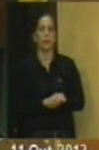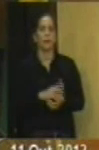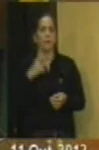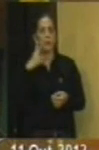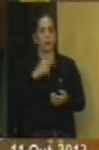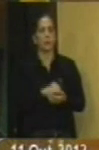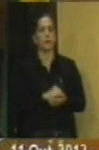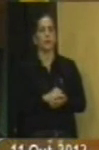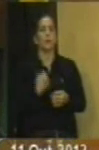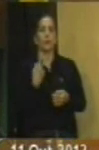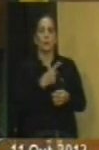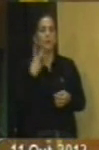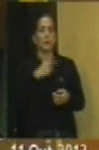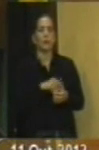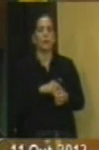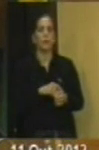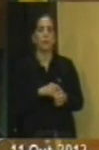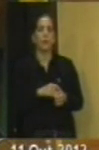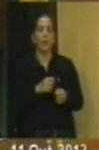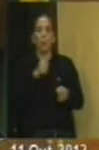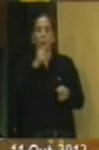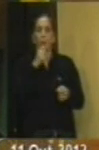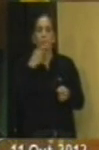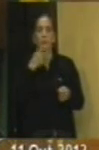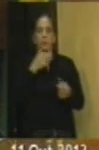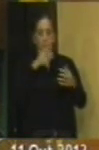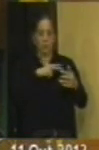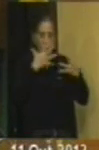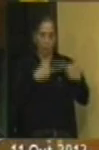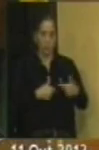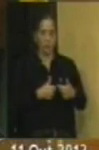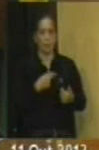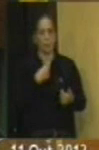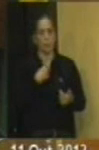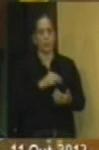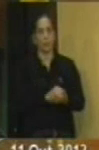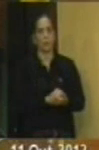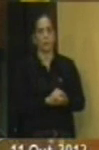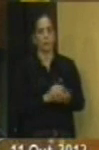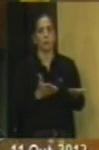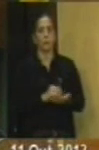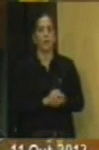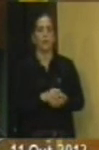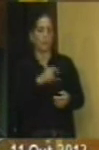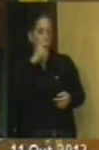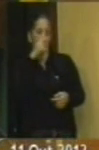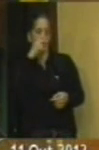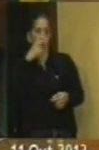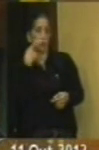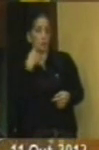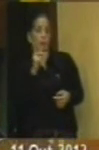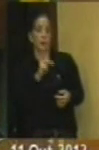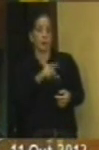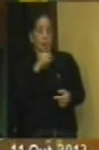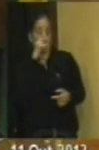vereador vossa excelência vai pode usar o microfone quando foi a explicação pessoal não pode mas essa prepotência de vossa excelência